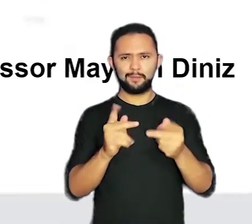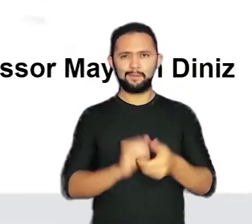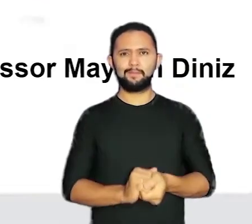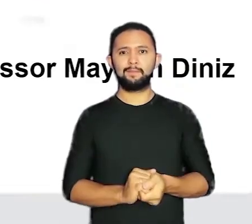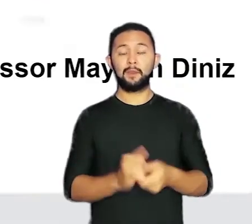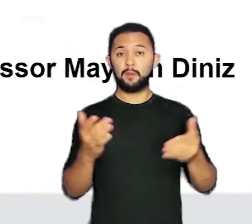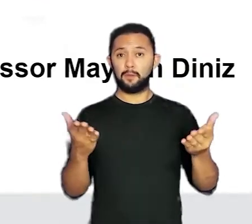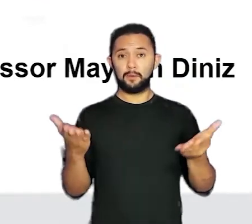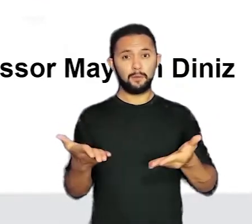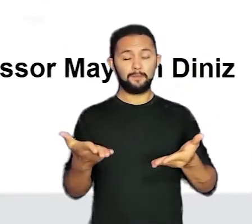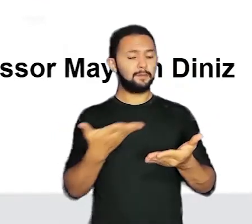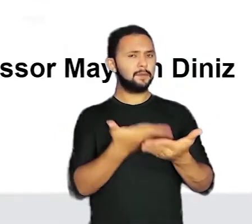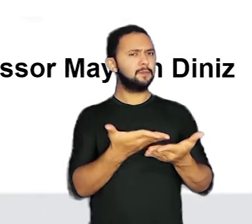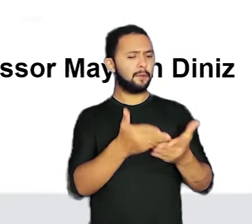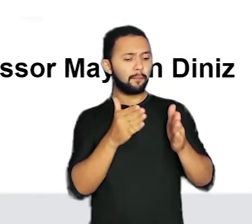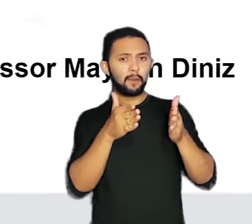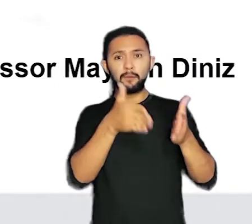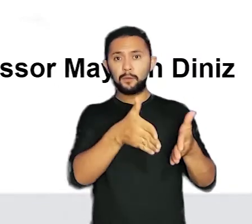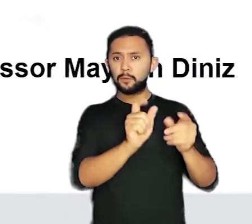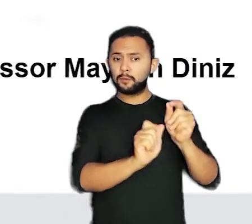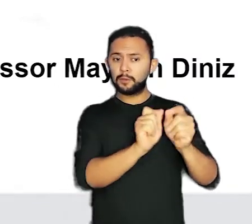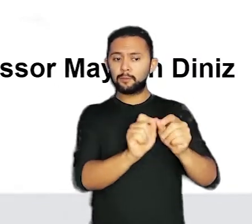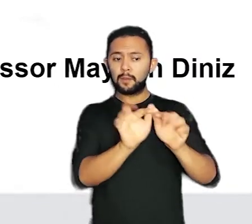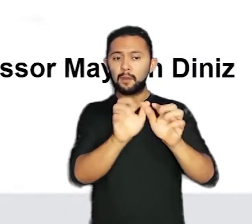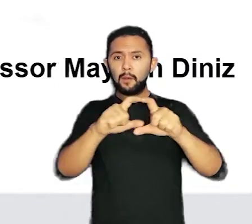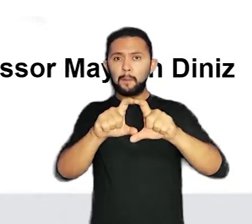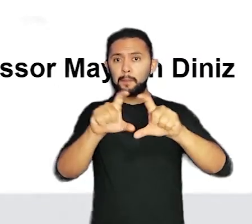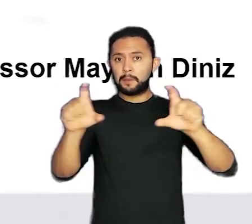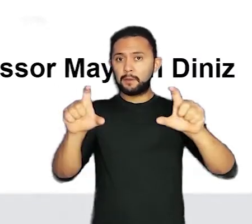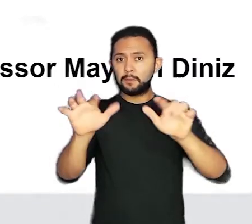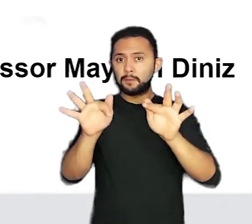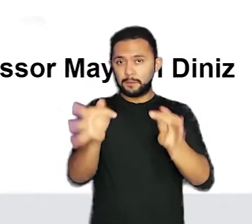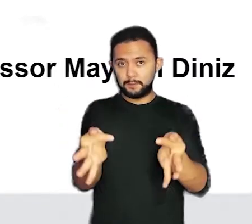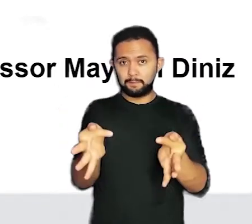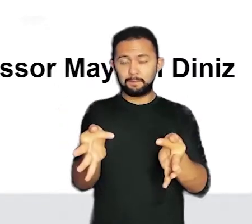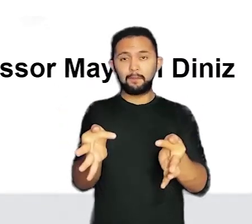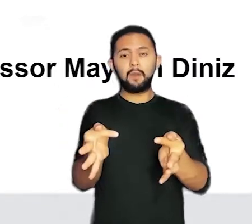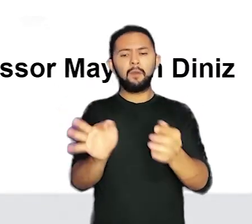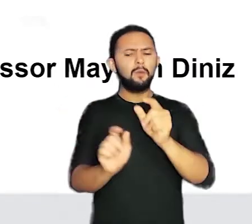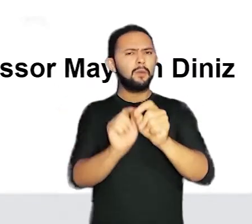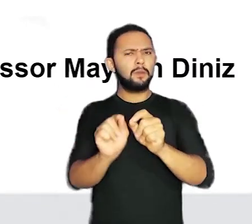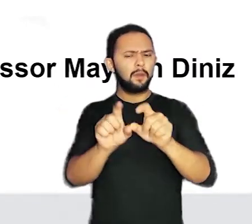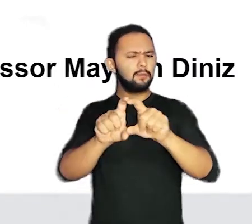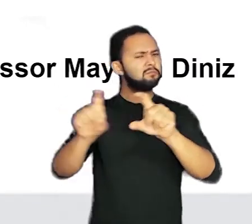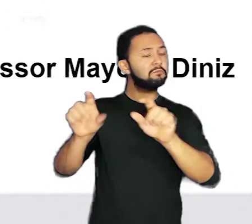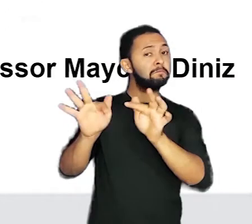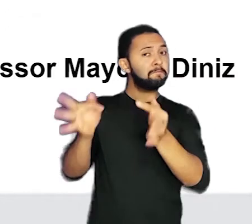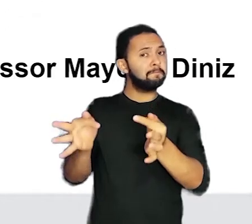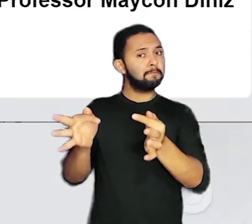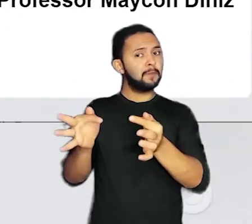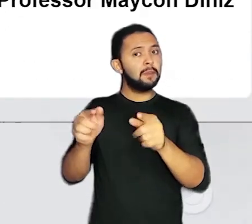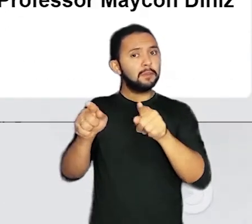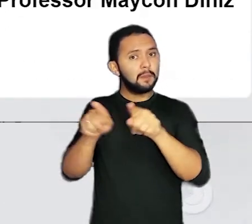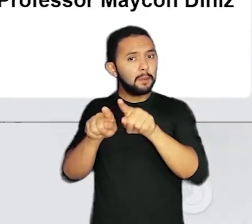Então, na aula de hoje, nós vamos estudar um pouquinho aí sobre o período simples, tá? Vamos ver aí o que é esse período simples, relembrar,